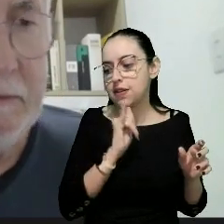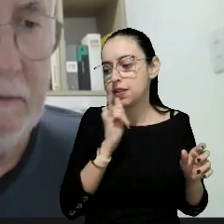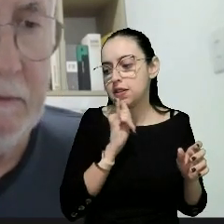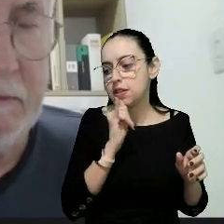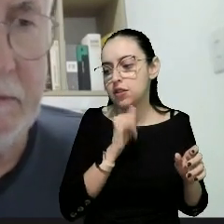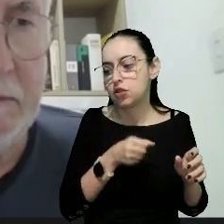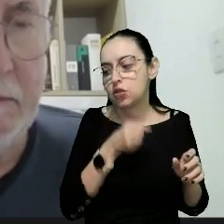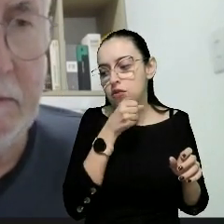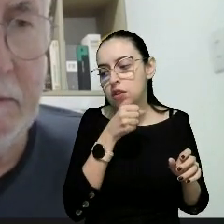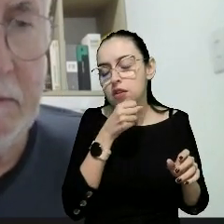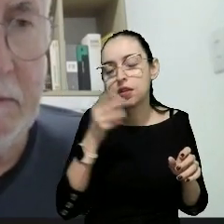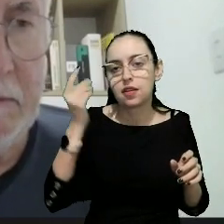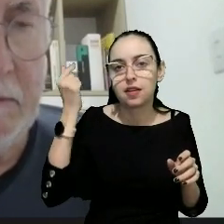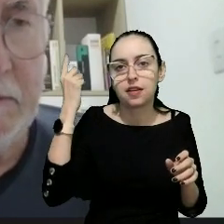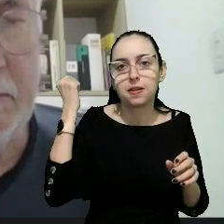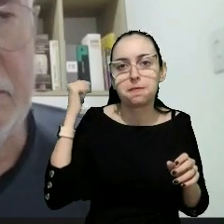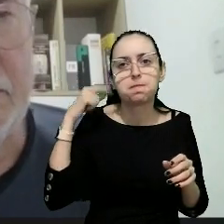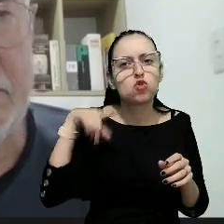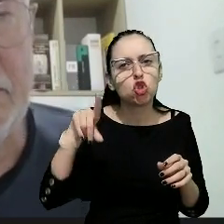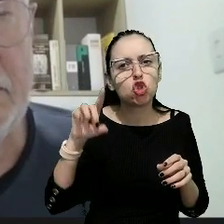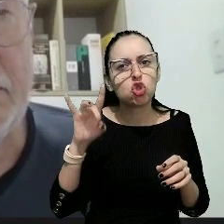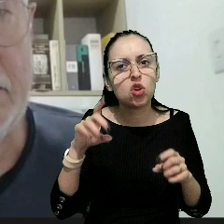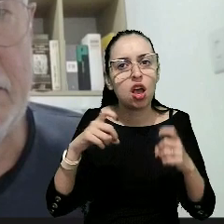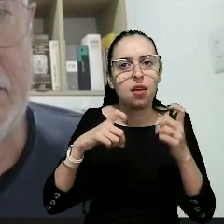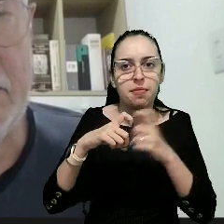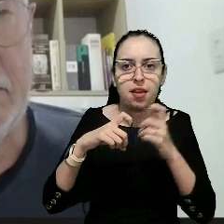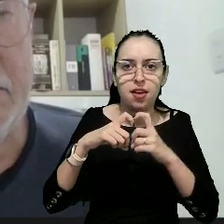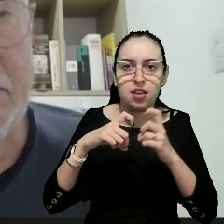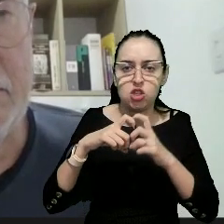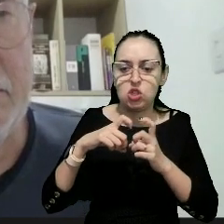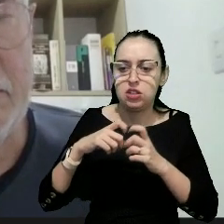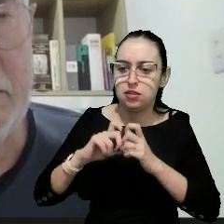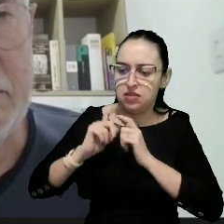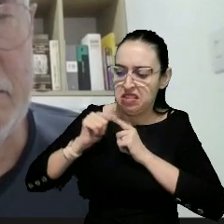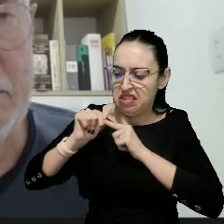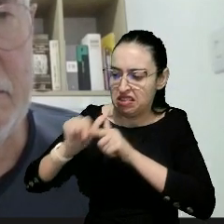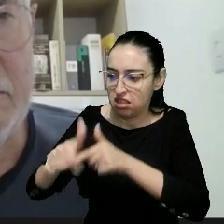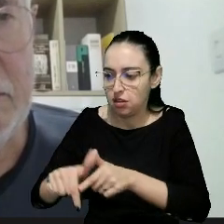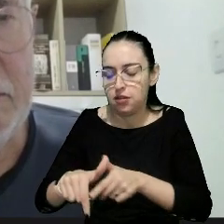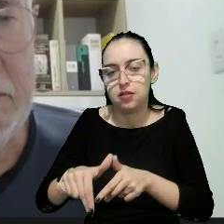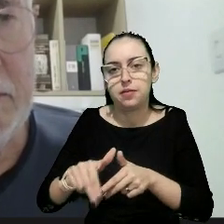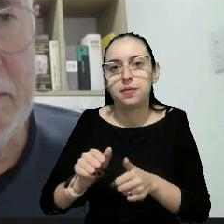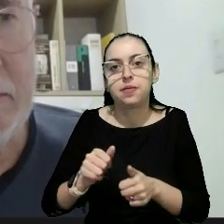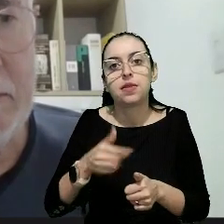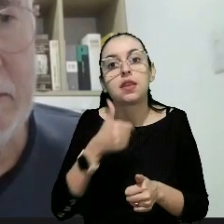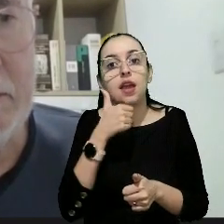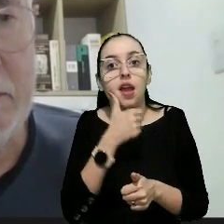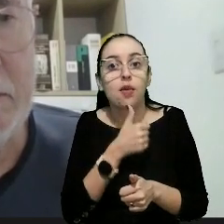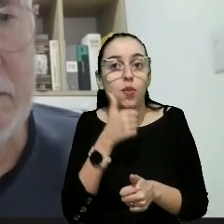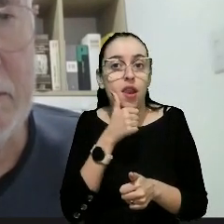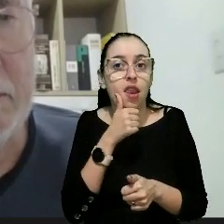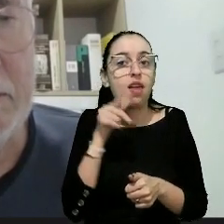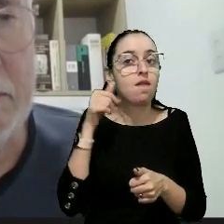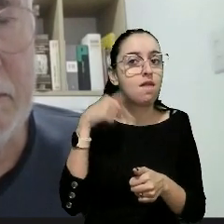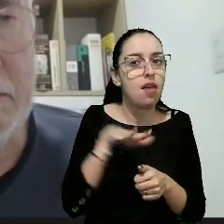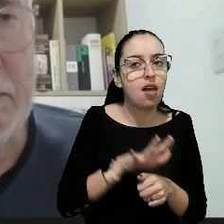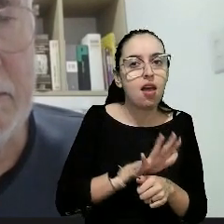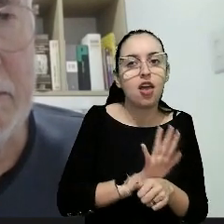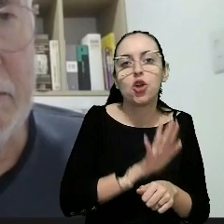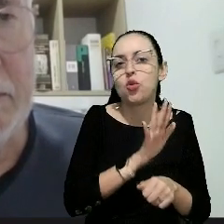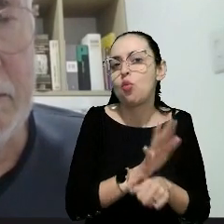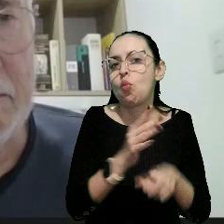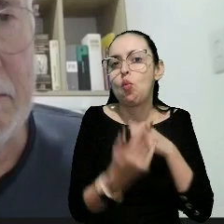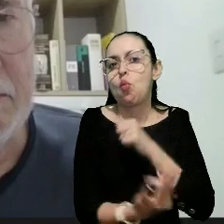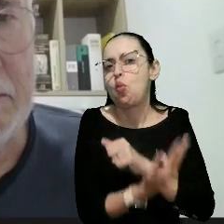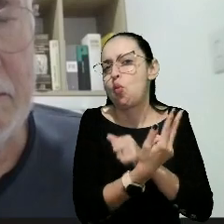por exemplo, principalmente os mais velhos, só vão a médicos amarrados, né? Porque a mulher se